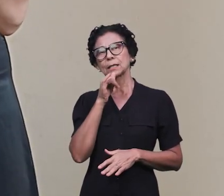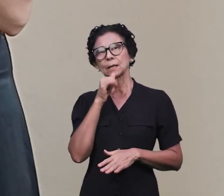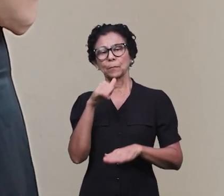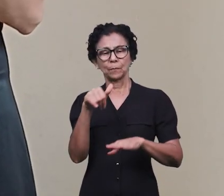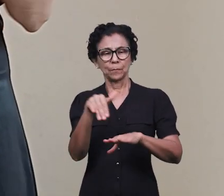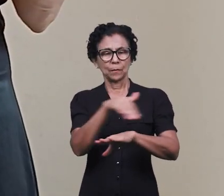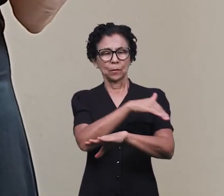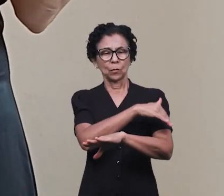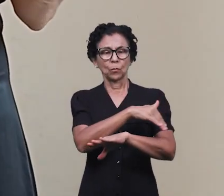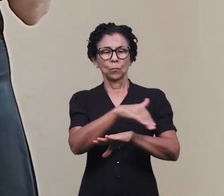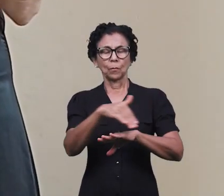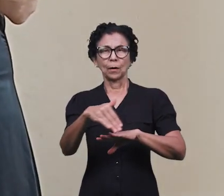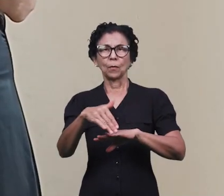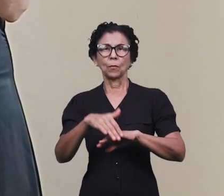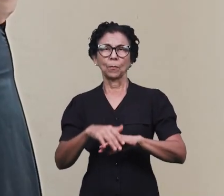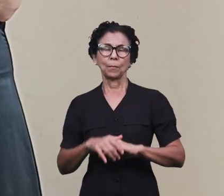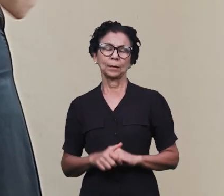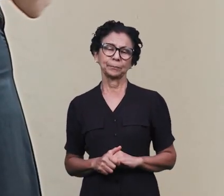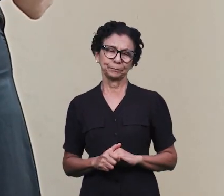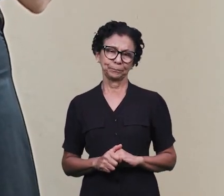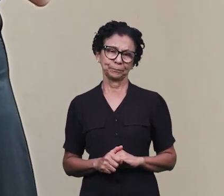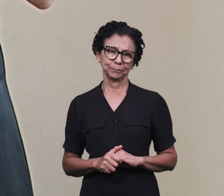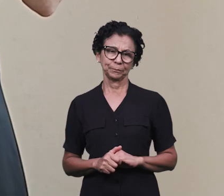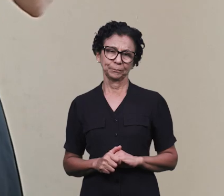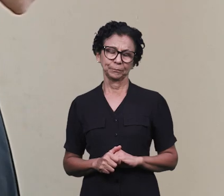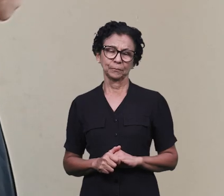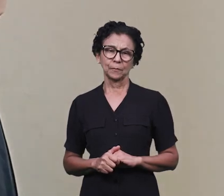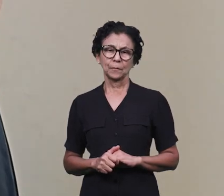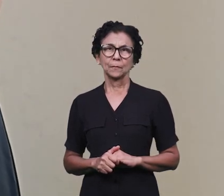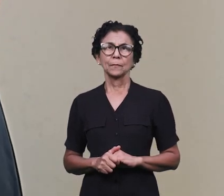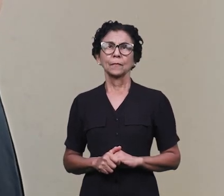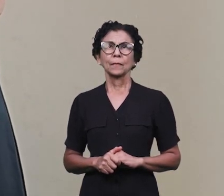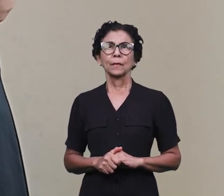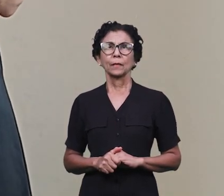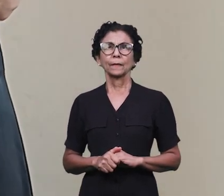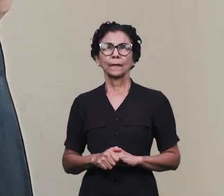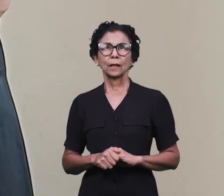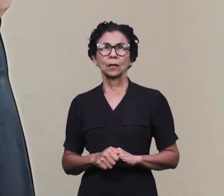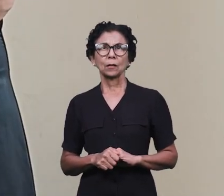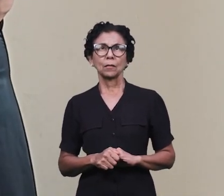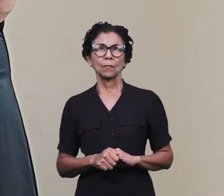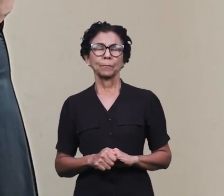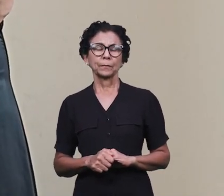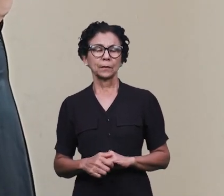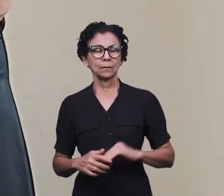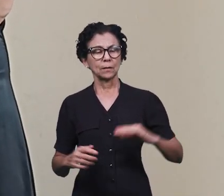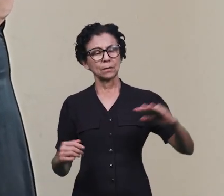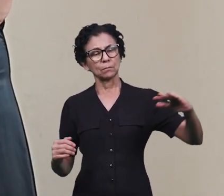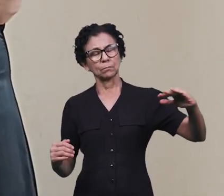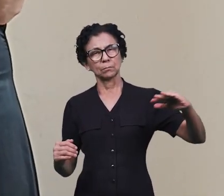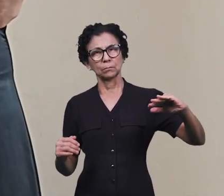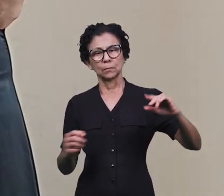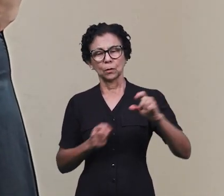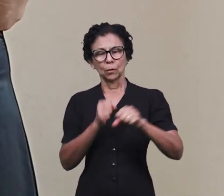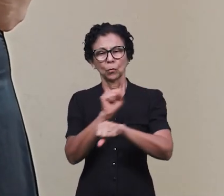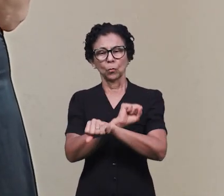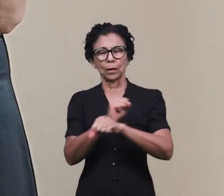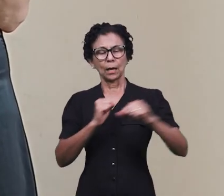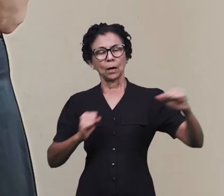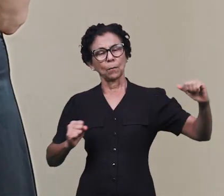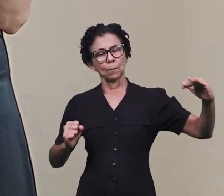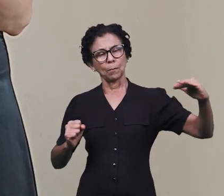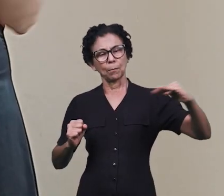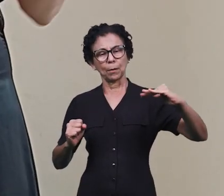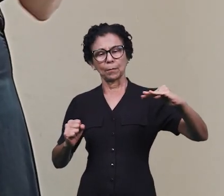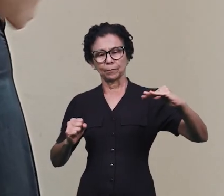na esquina. Então, tem 2 carros vindo em direção oposta. Um carro buzinou pé, o outro